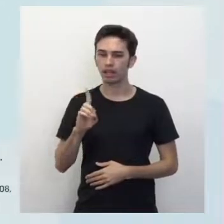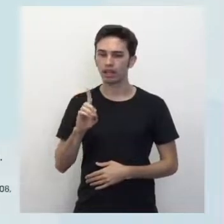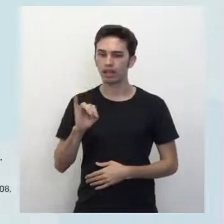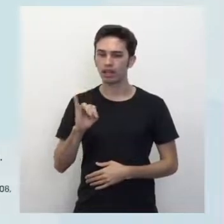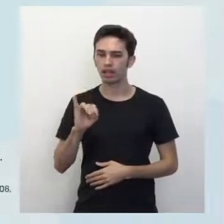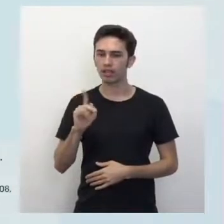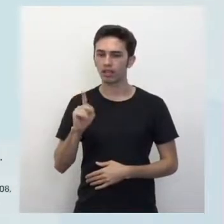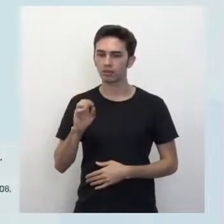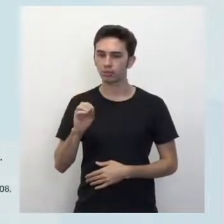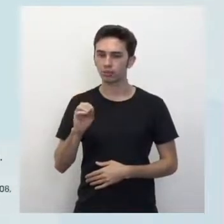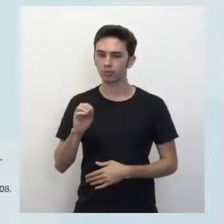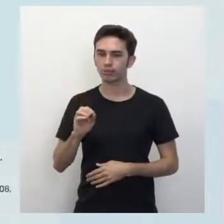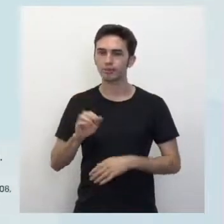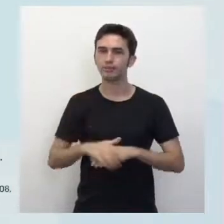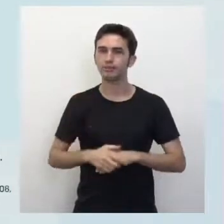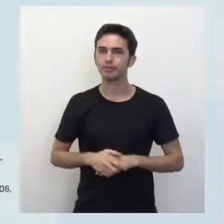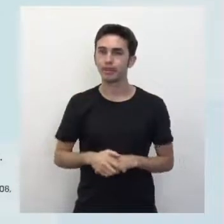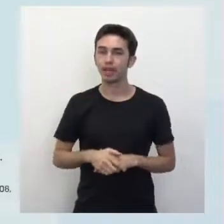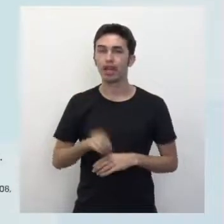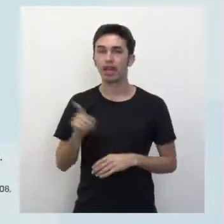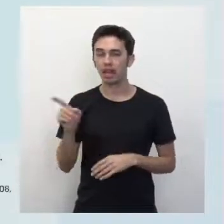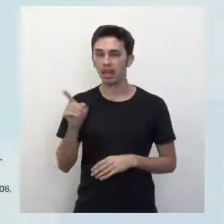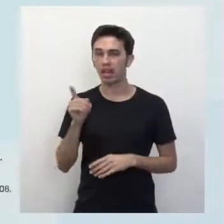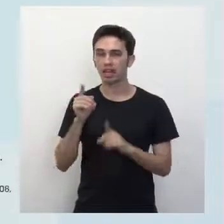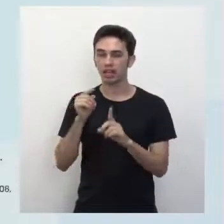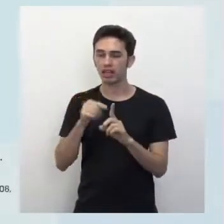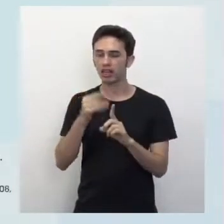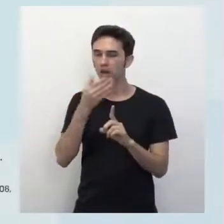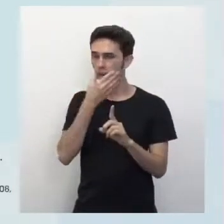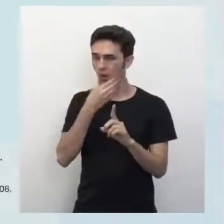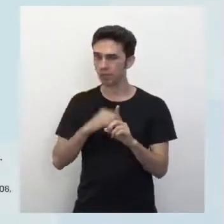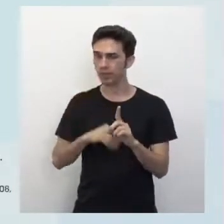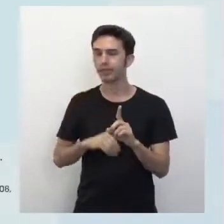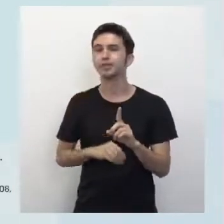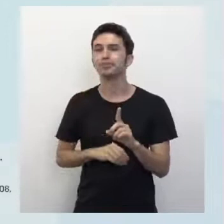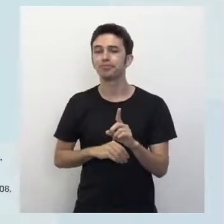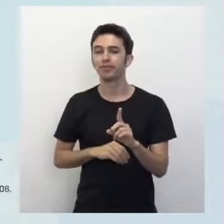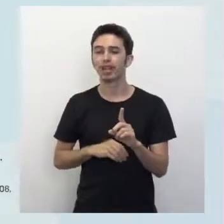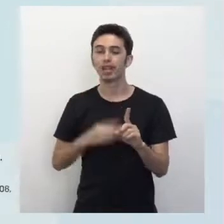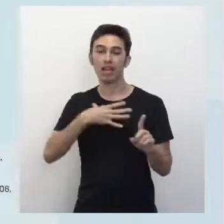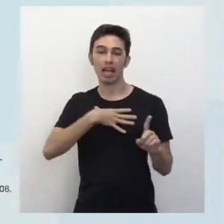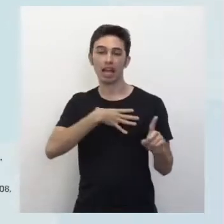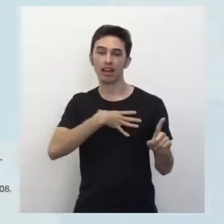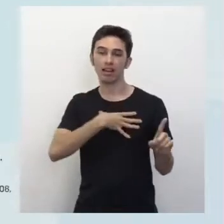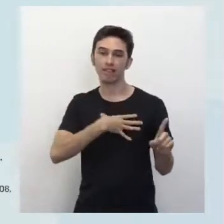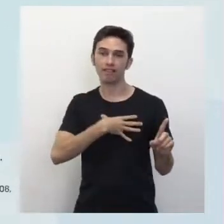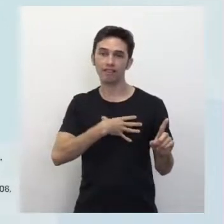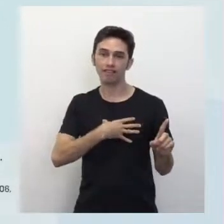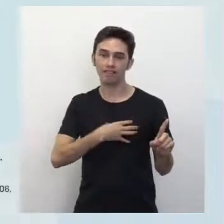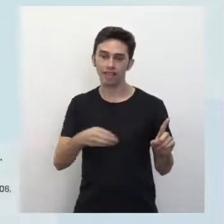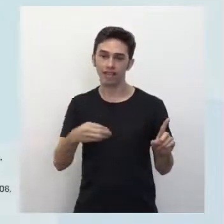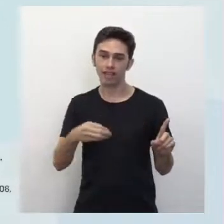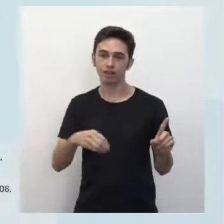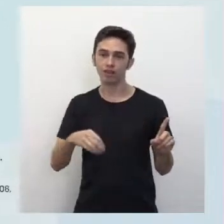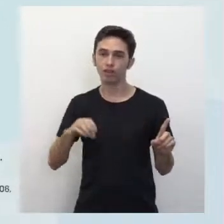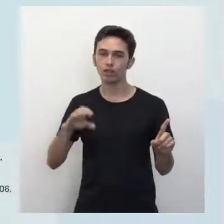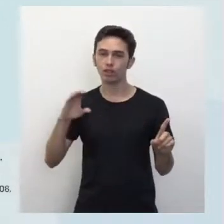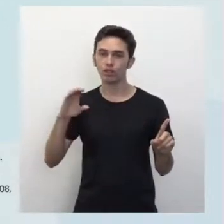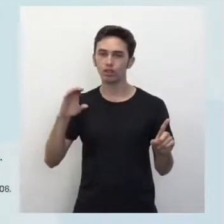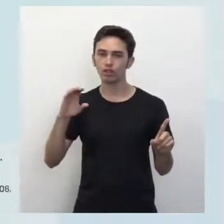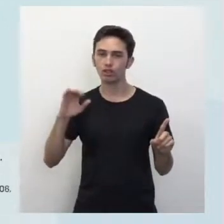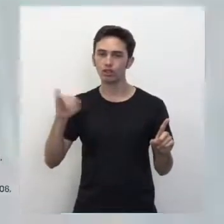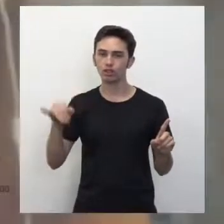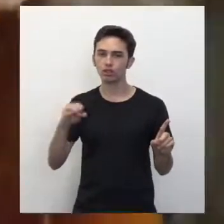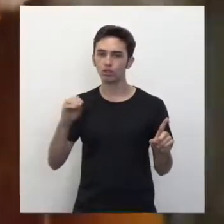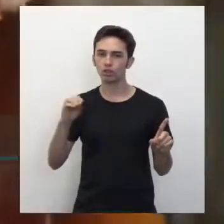Édipo. Édipo era filho, né, de Jocasta, que